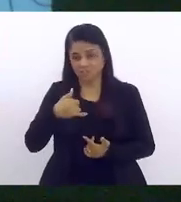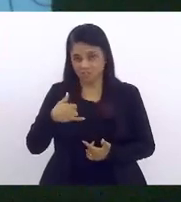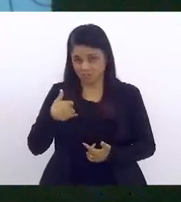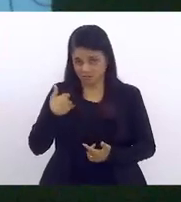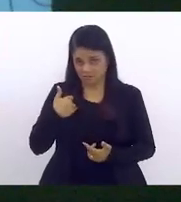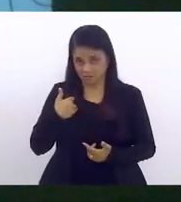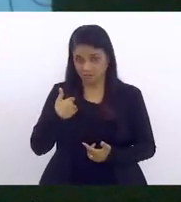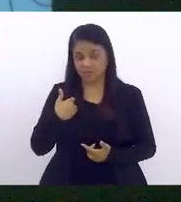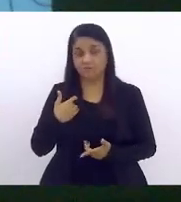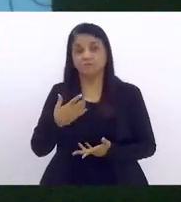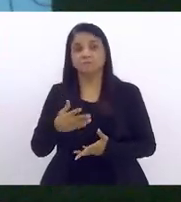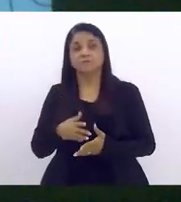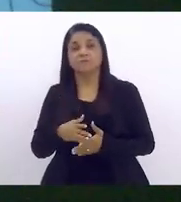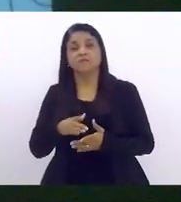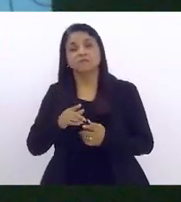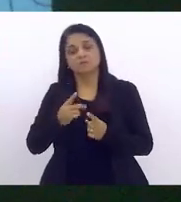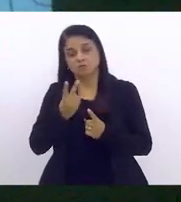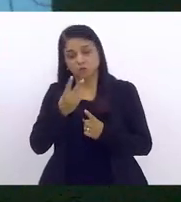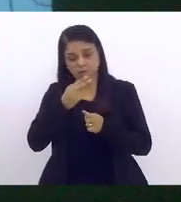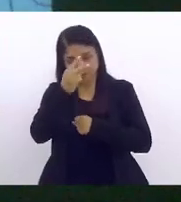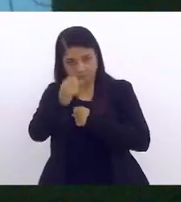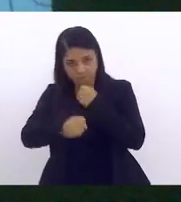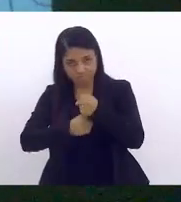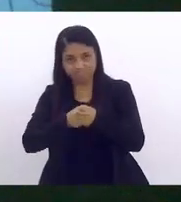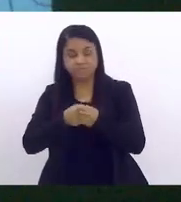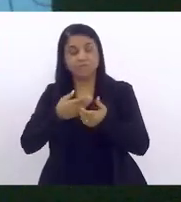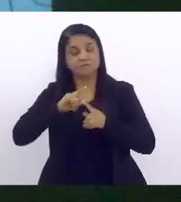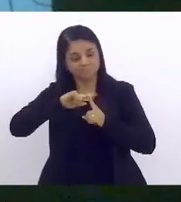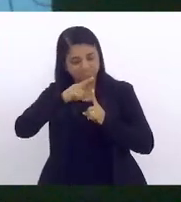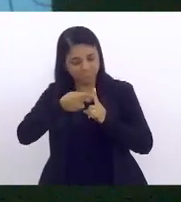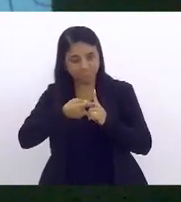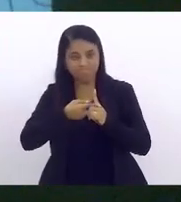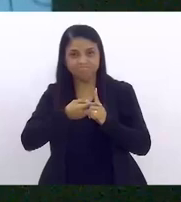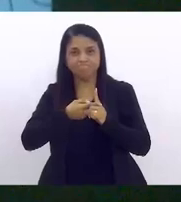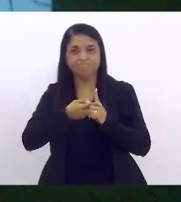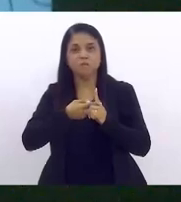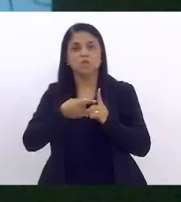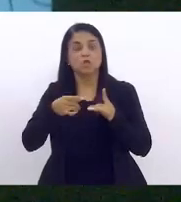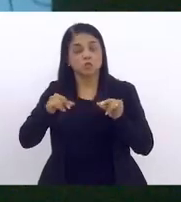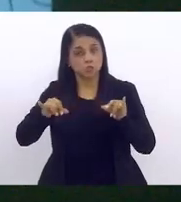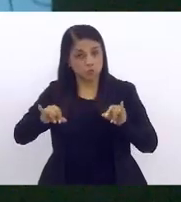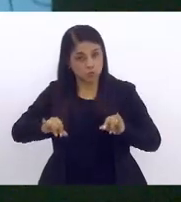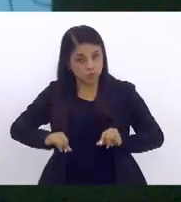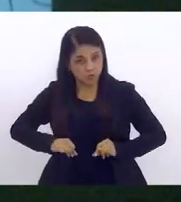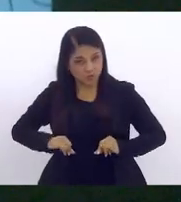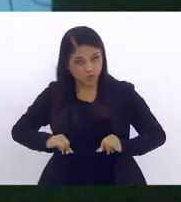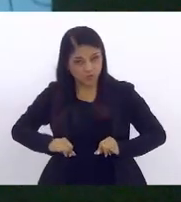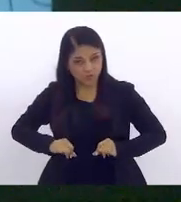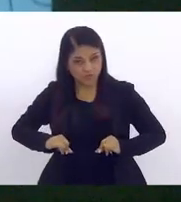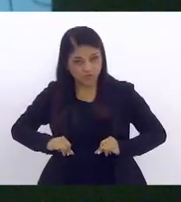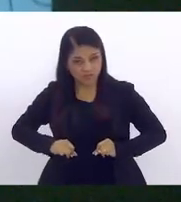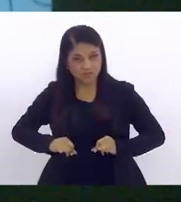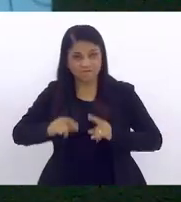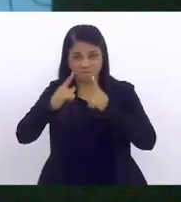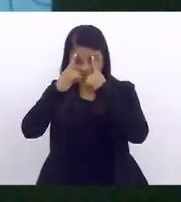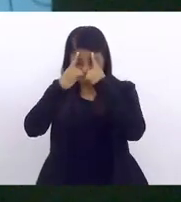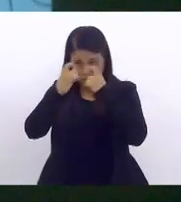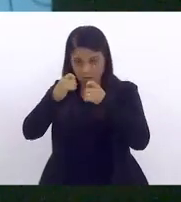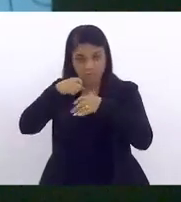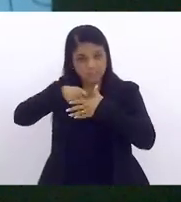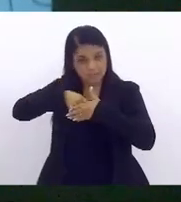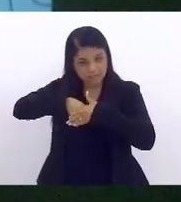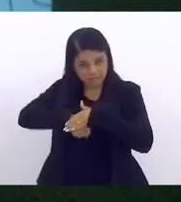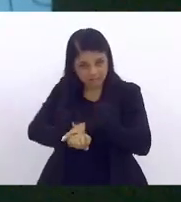tive outra gestação. E, apesar de ter sofrido imensas, inúmeras violências